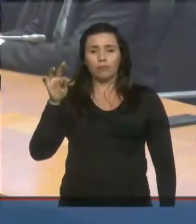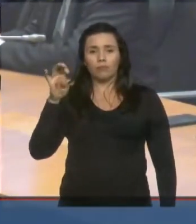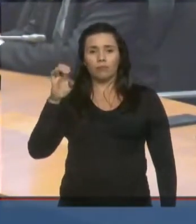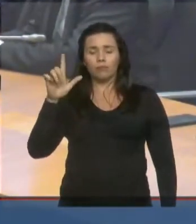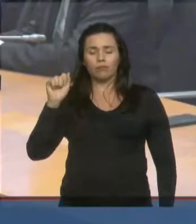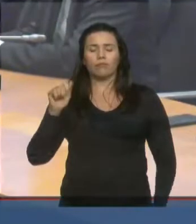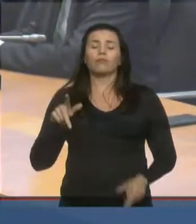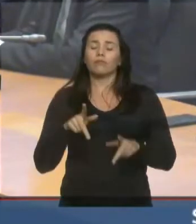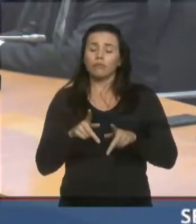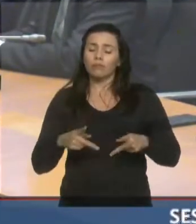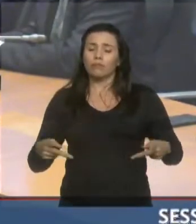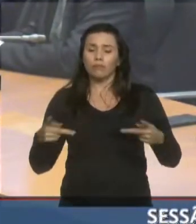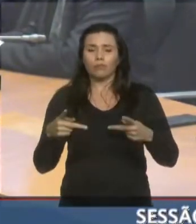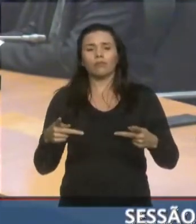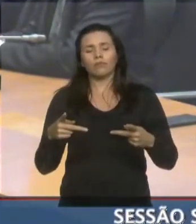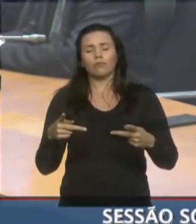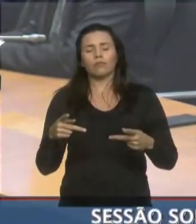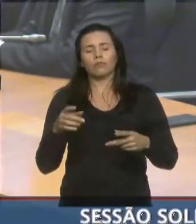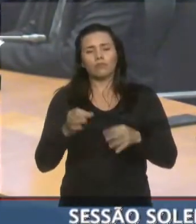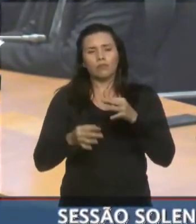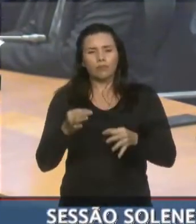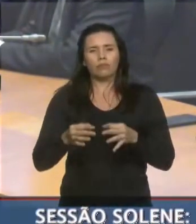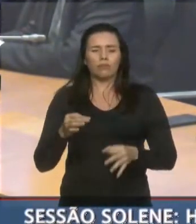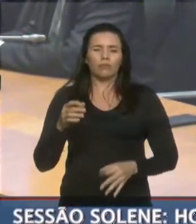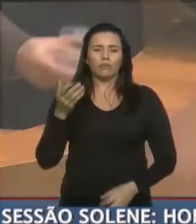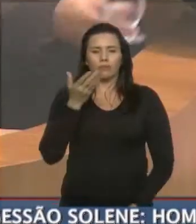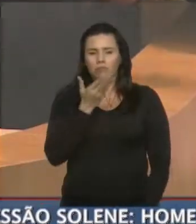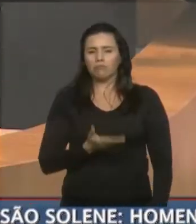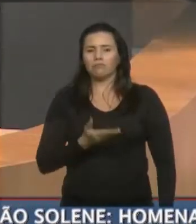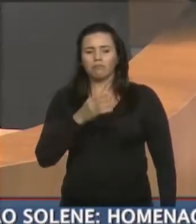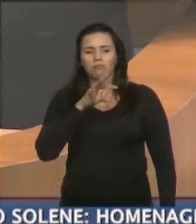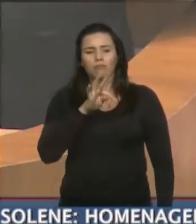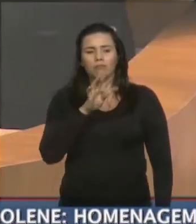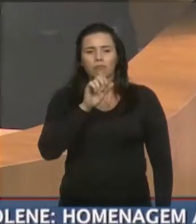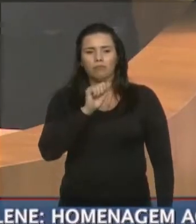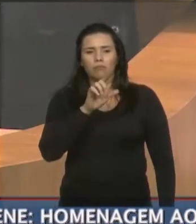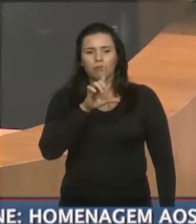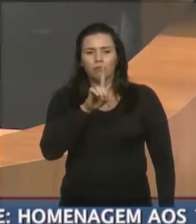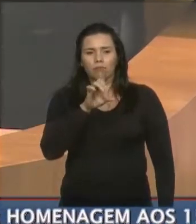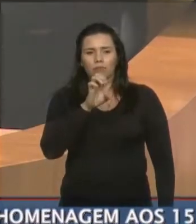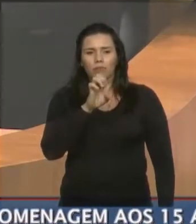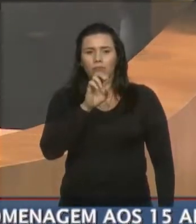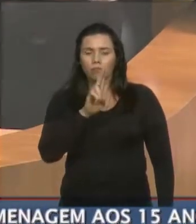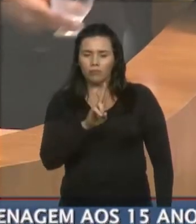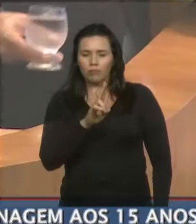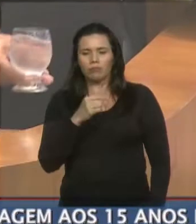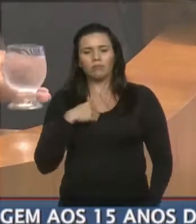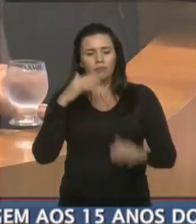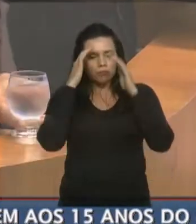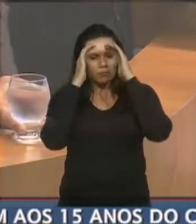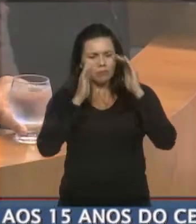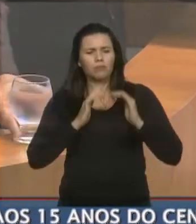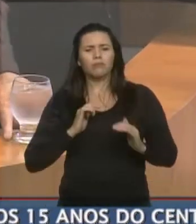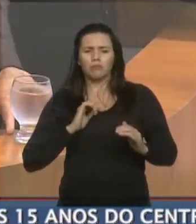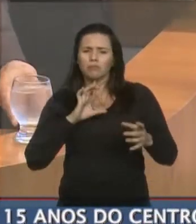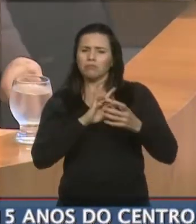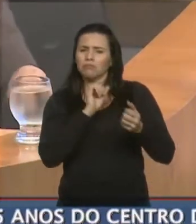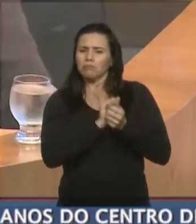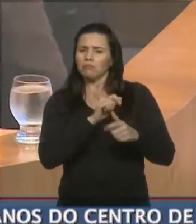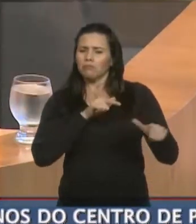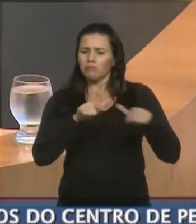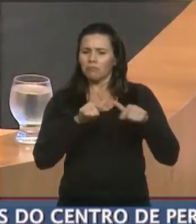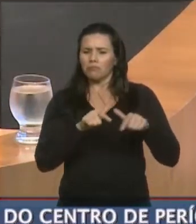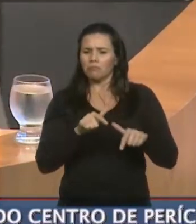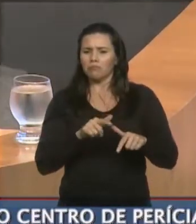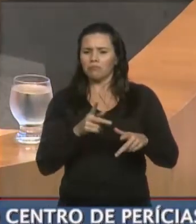de justiça Márcio Tadeu, com quem passo a ter a honra de iniciar essa jornada de trabalho junto ao CPTCA, promotor da infância e